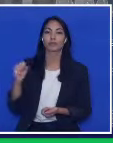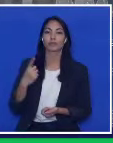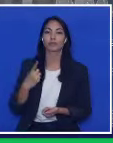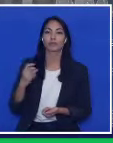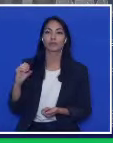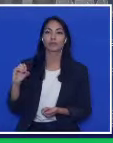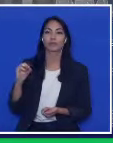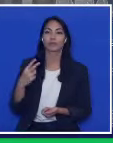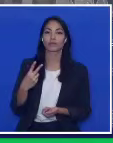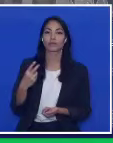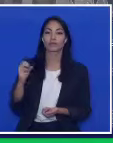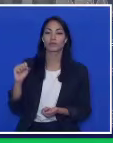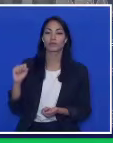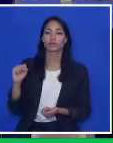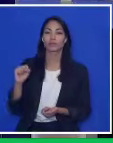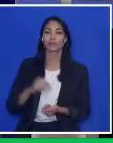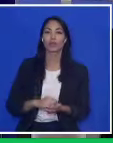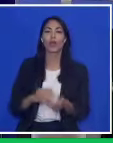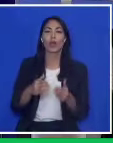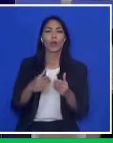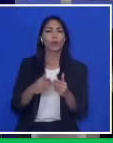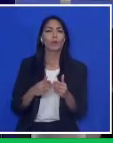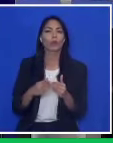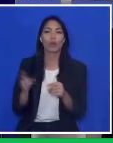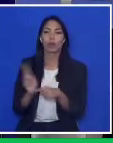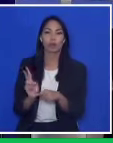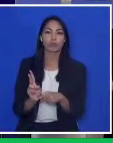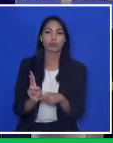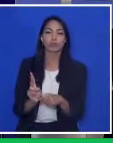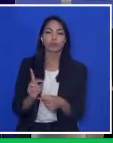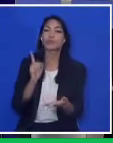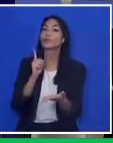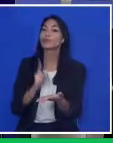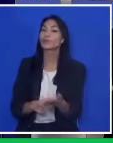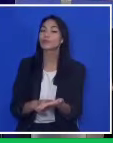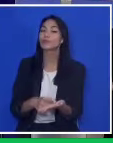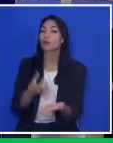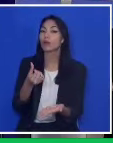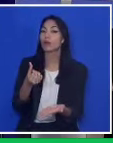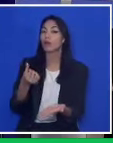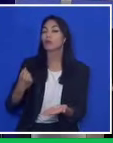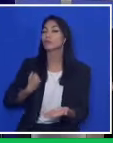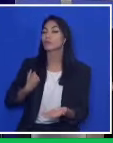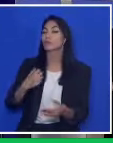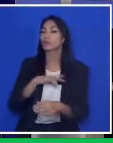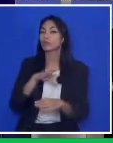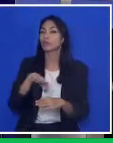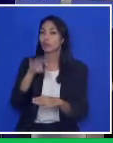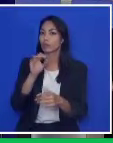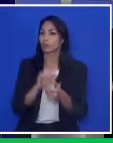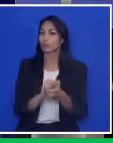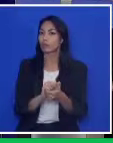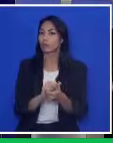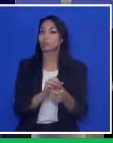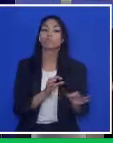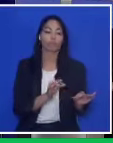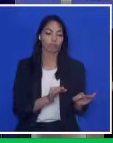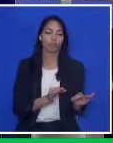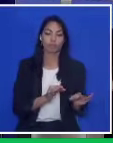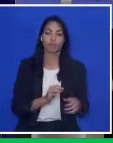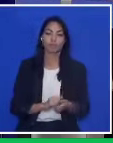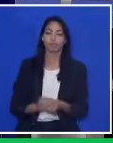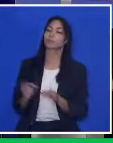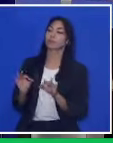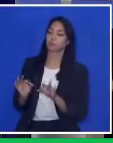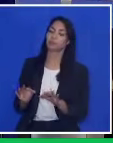08, 10 e 28. Por favor, senhoras auditoras, as senhoras confirmam os 6 números sorteados? Sim,